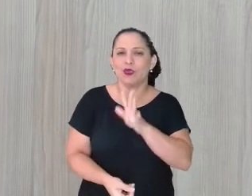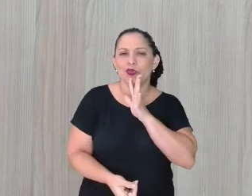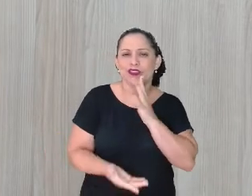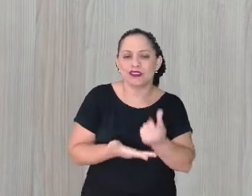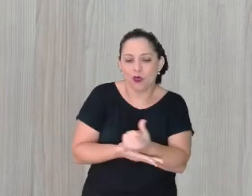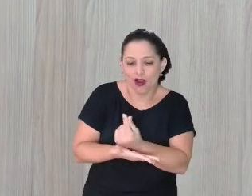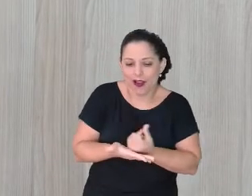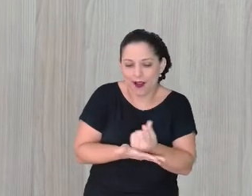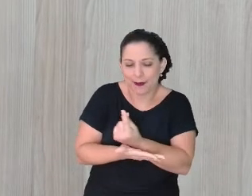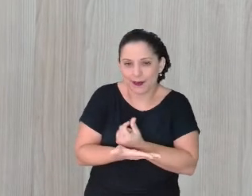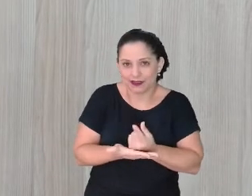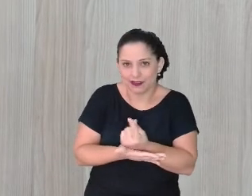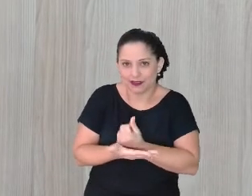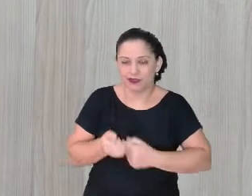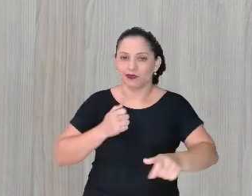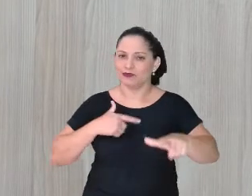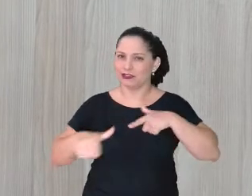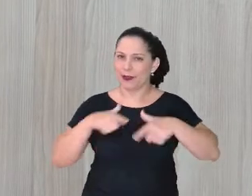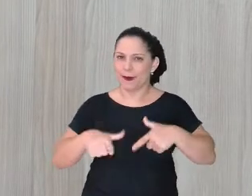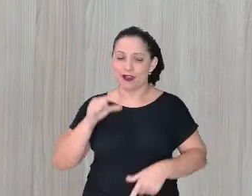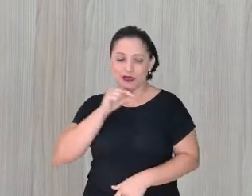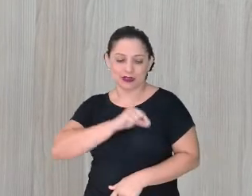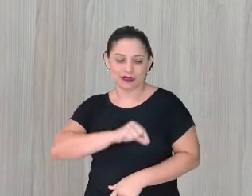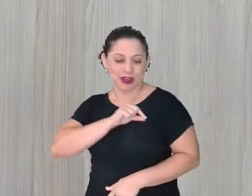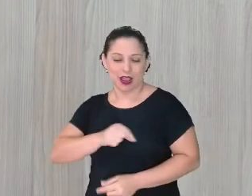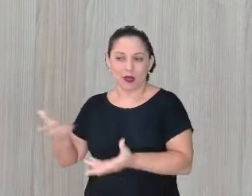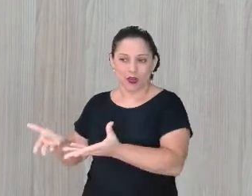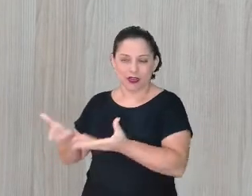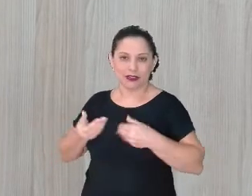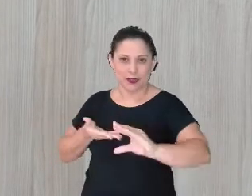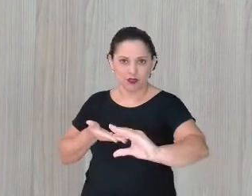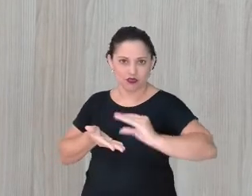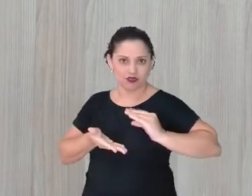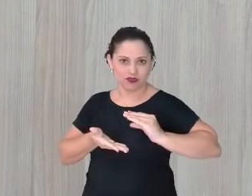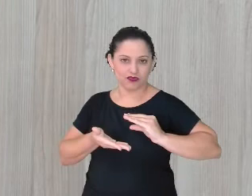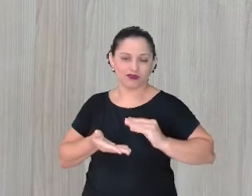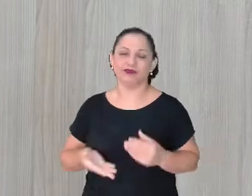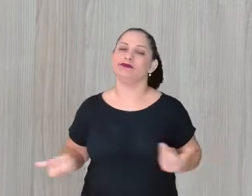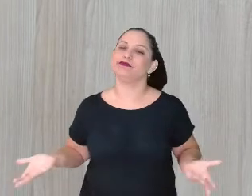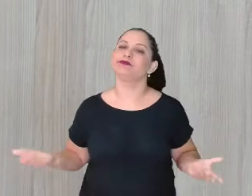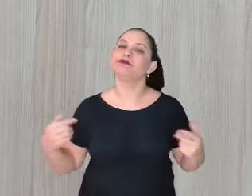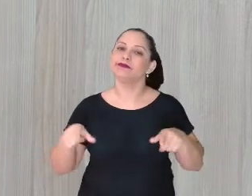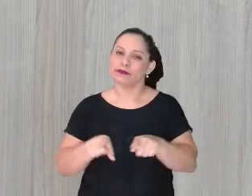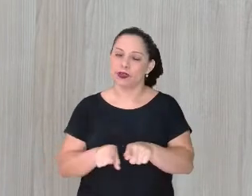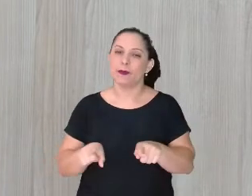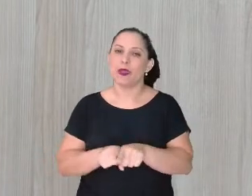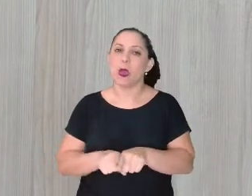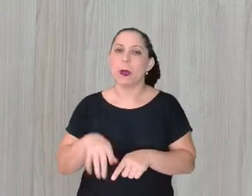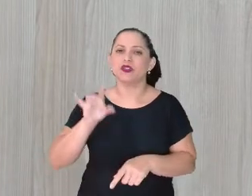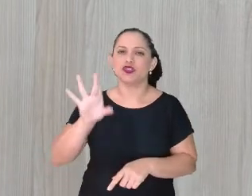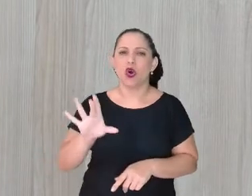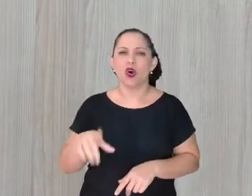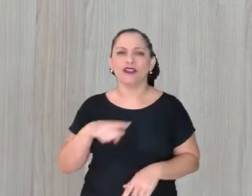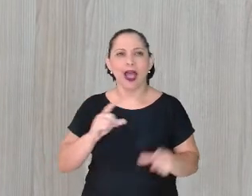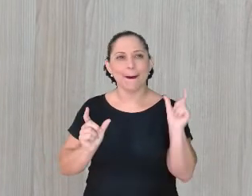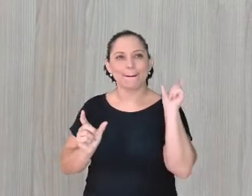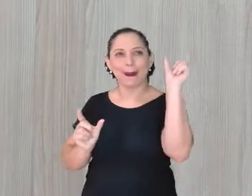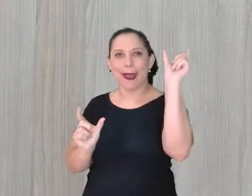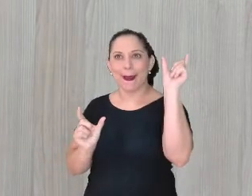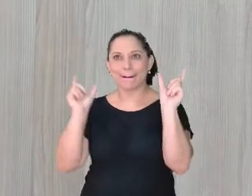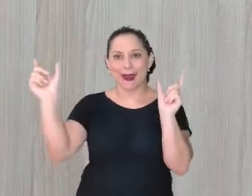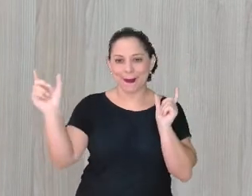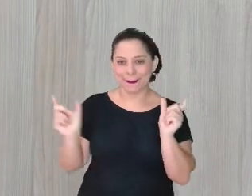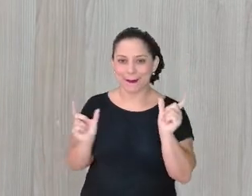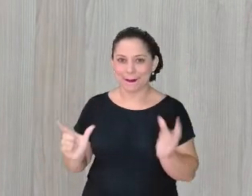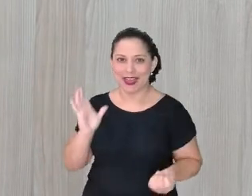que aí traz a questão do trabalho assalariado, né, professor Sim, vamos Giorgio? falar isso. A gente, Vai. eu só estou dando uns Dá spoilers spoiler. aqui. Eu